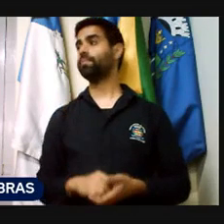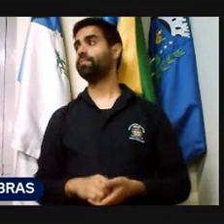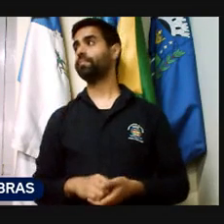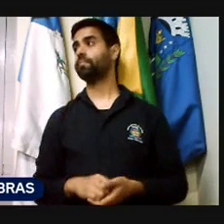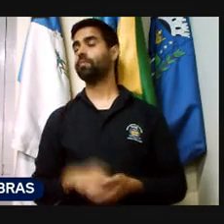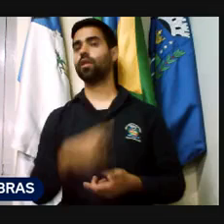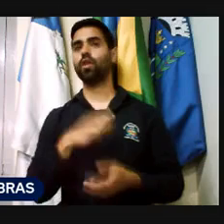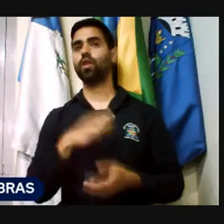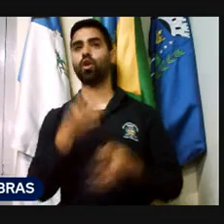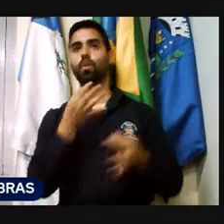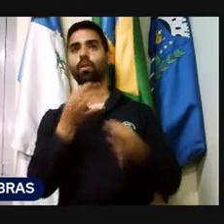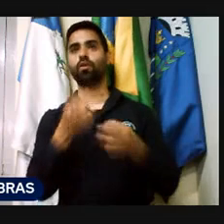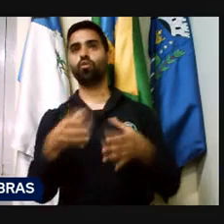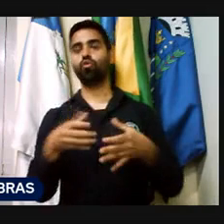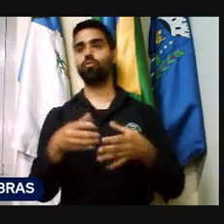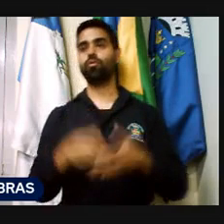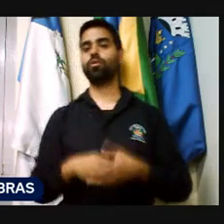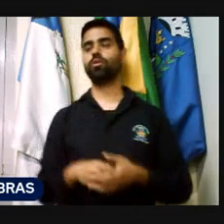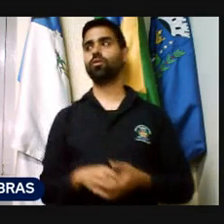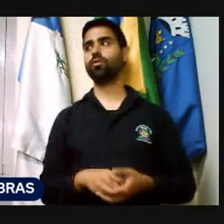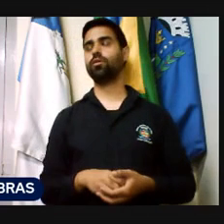Parecer da comissão.